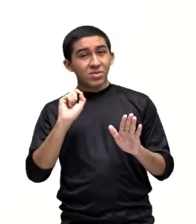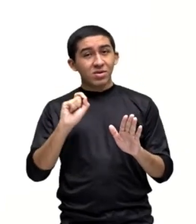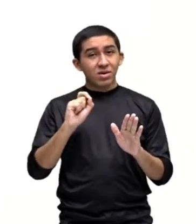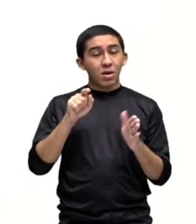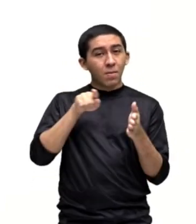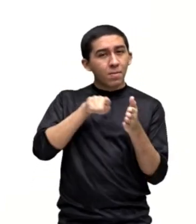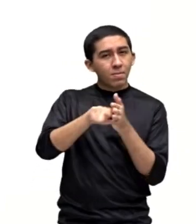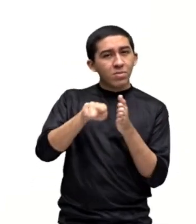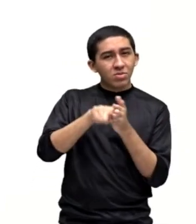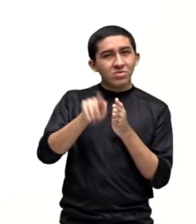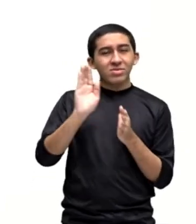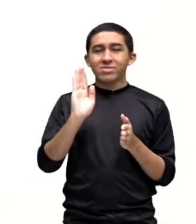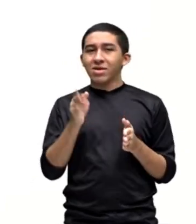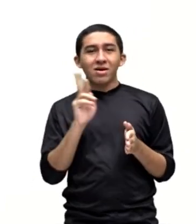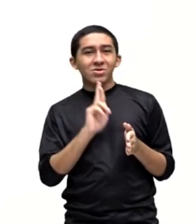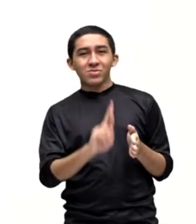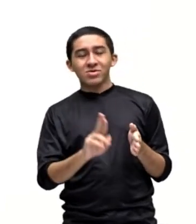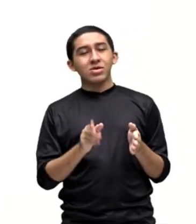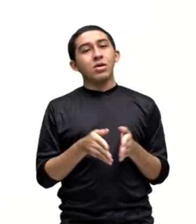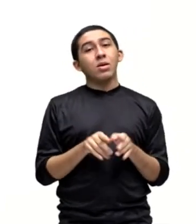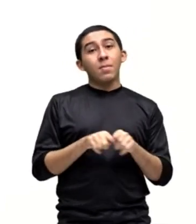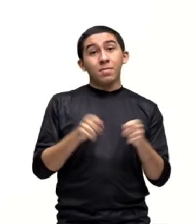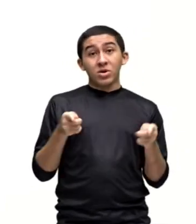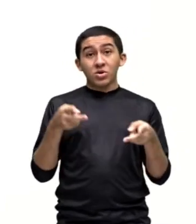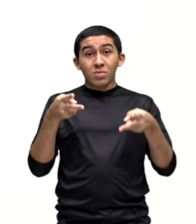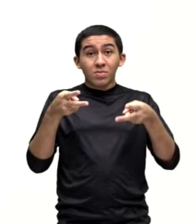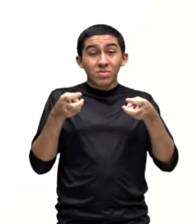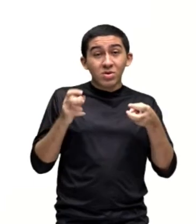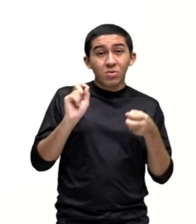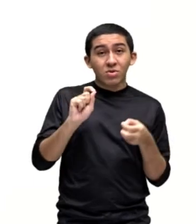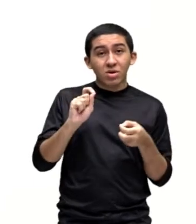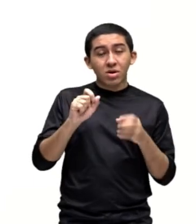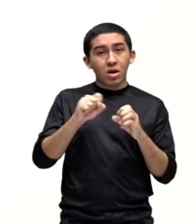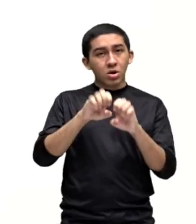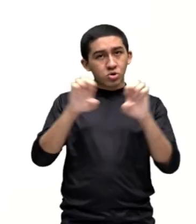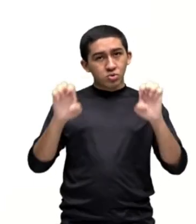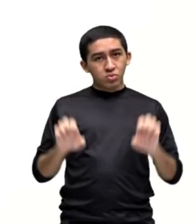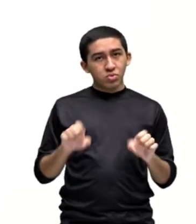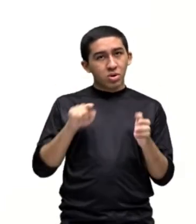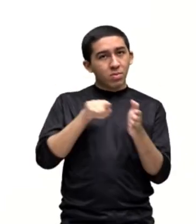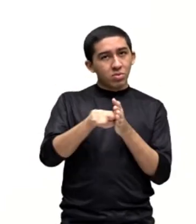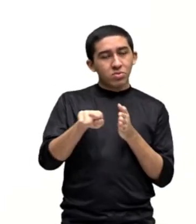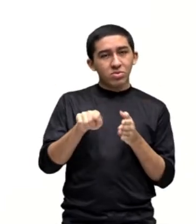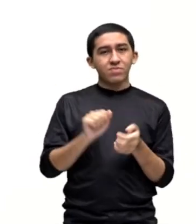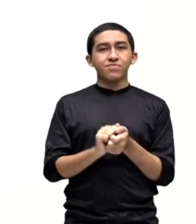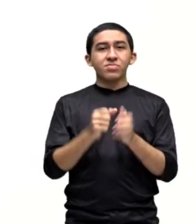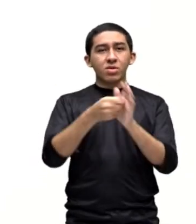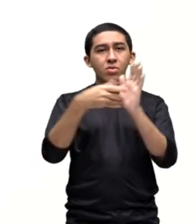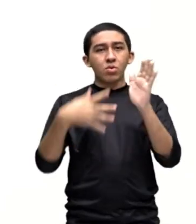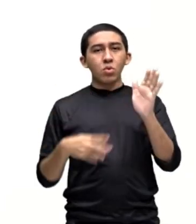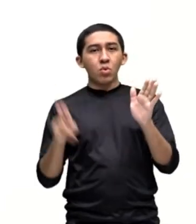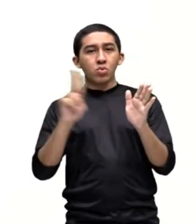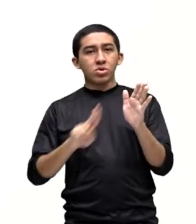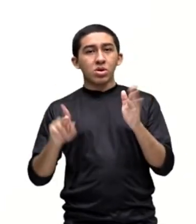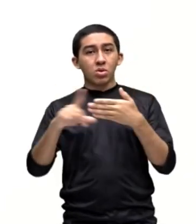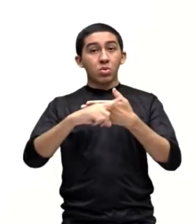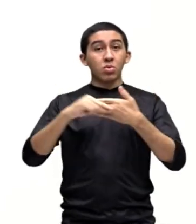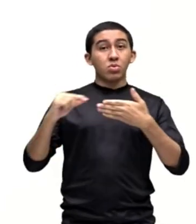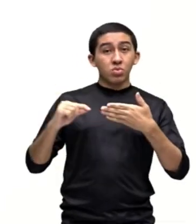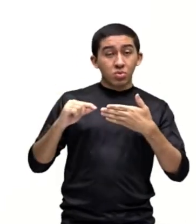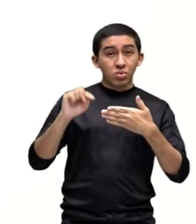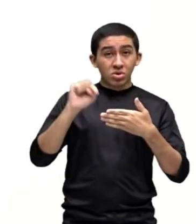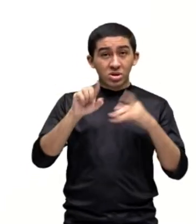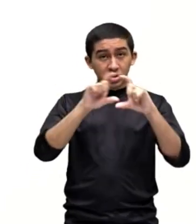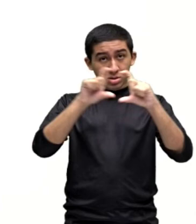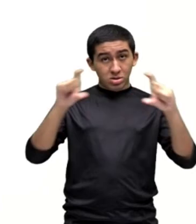pergunta, né? Já estou respondendo, mas vamos observar como é que a pergunta se estruturou. A figura de linguagem empregada pelo autor neste